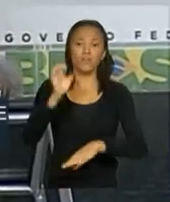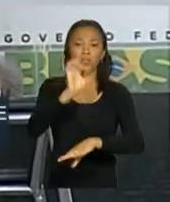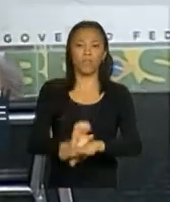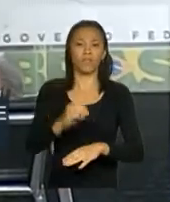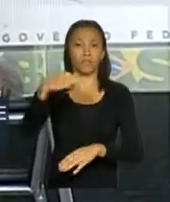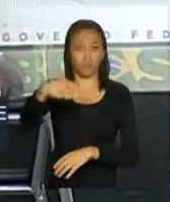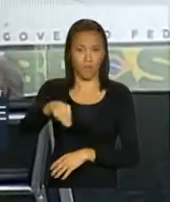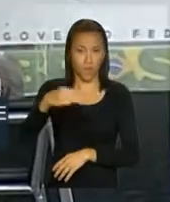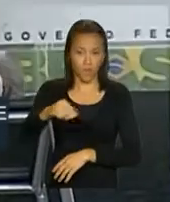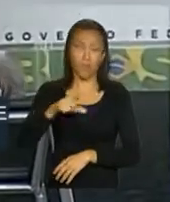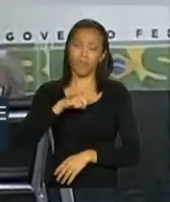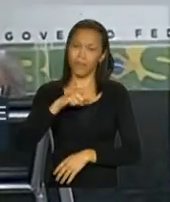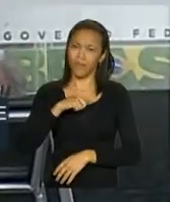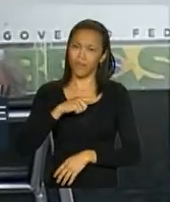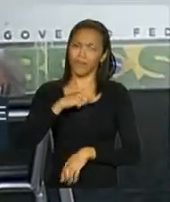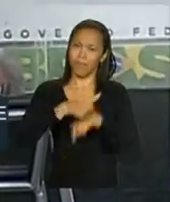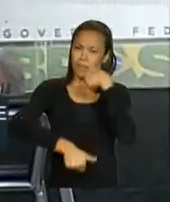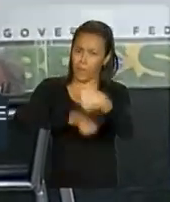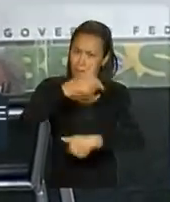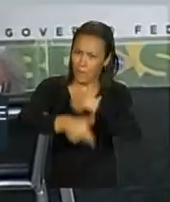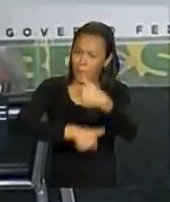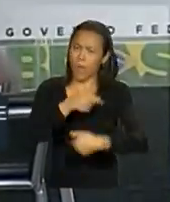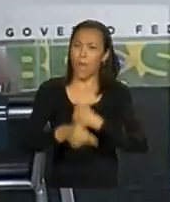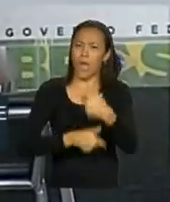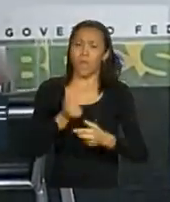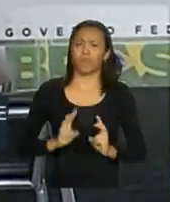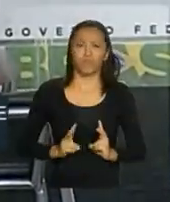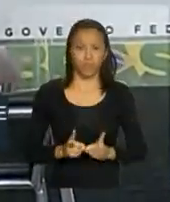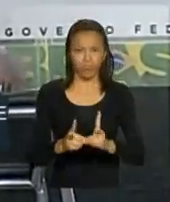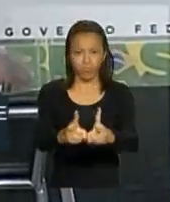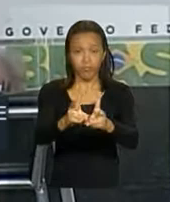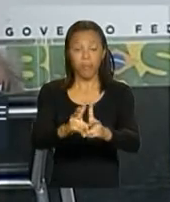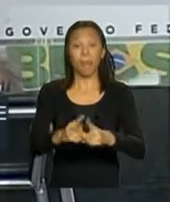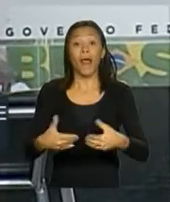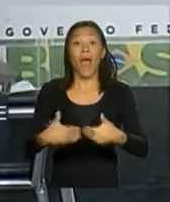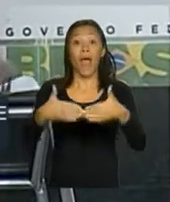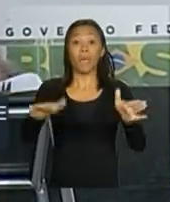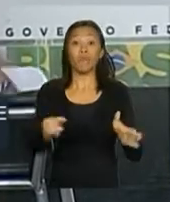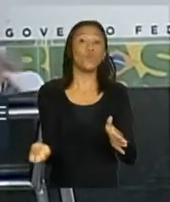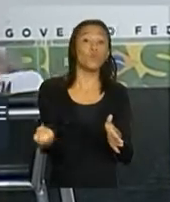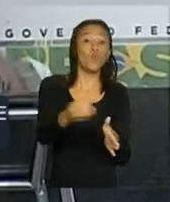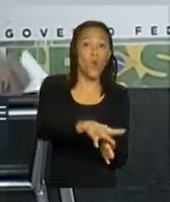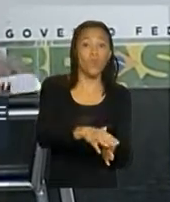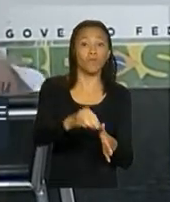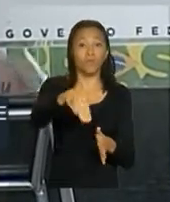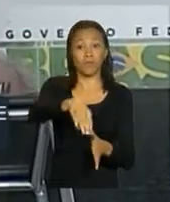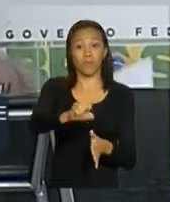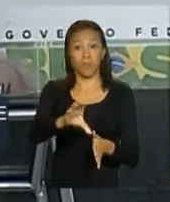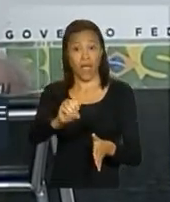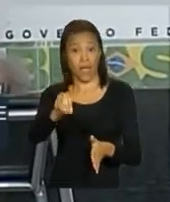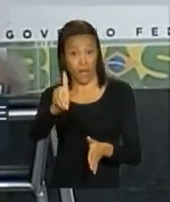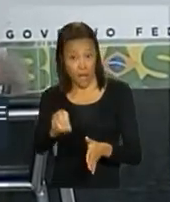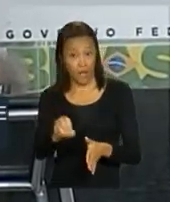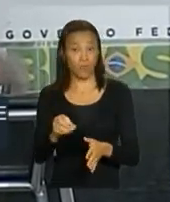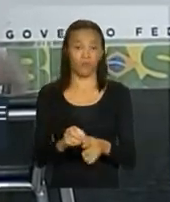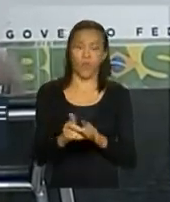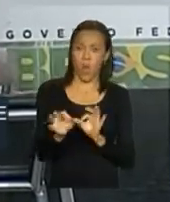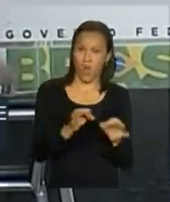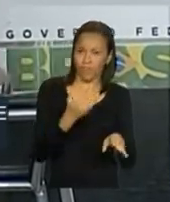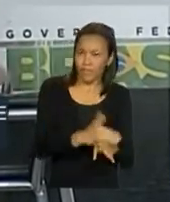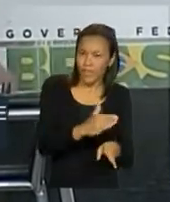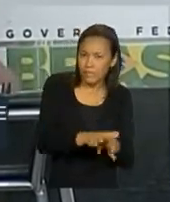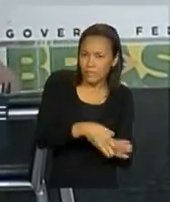atuado fortemente para induzir os novos negócios, preparando os maranhenses para